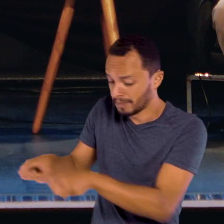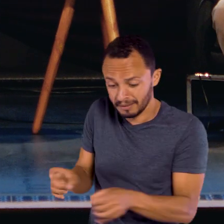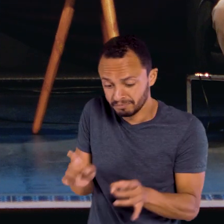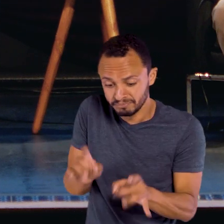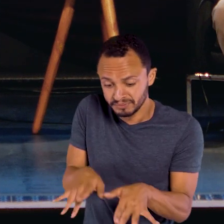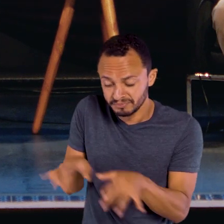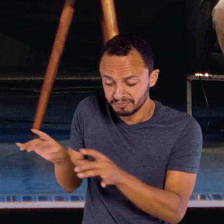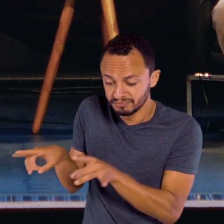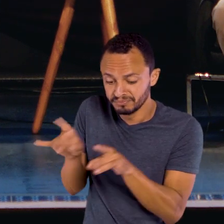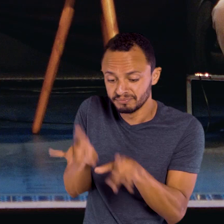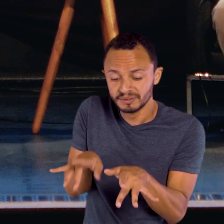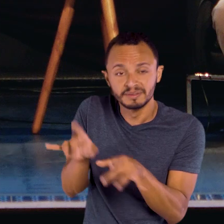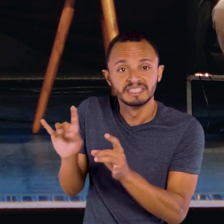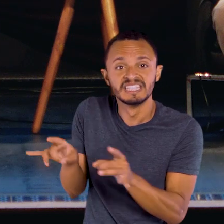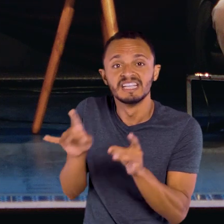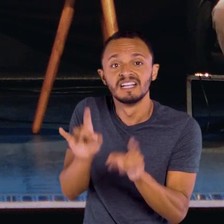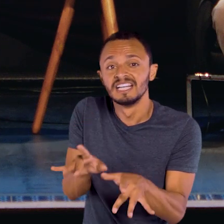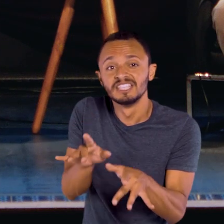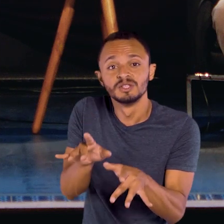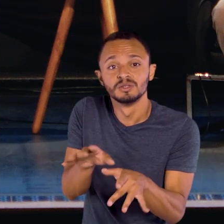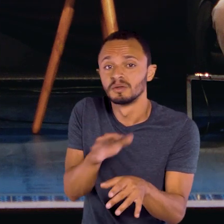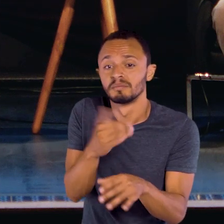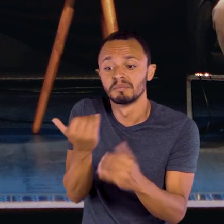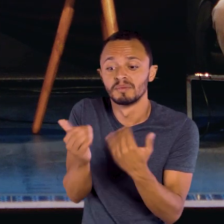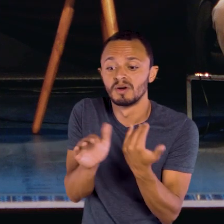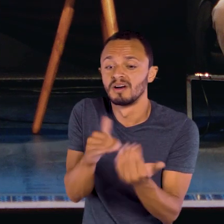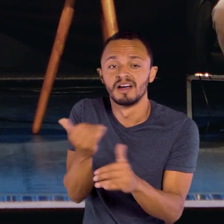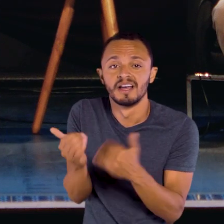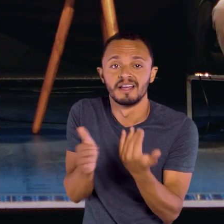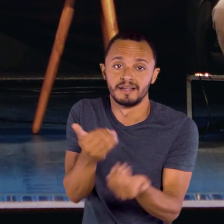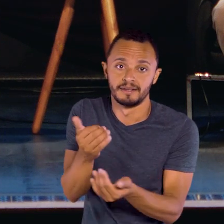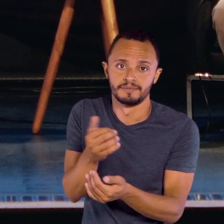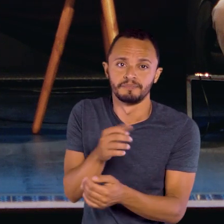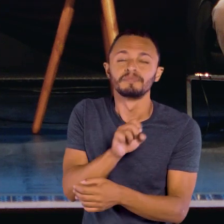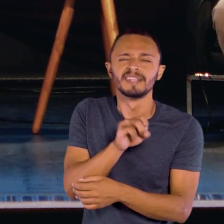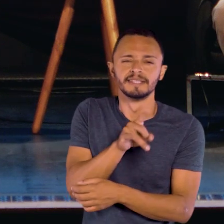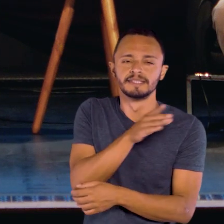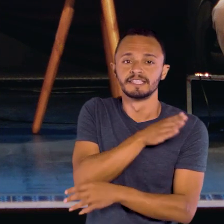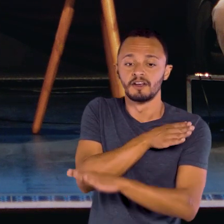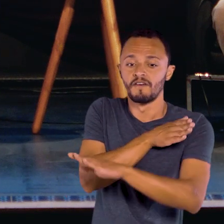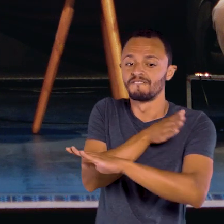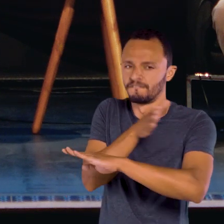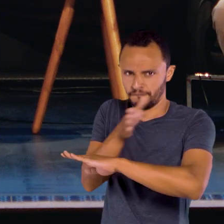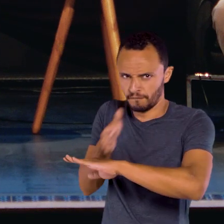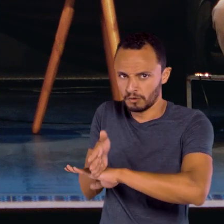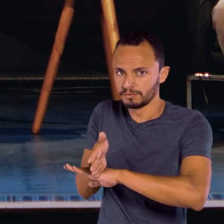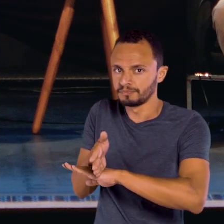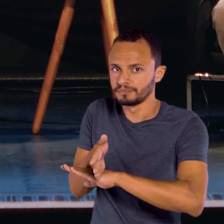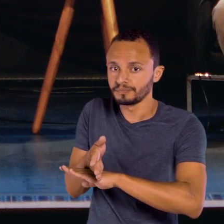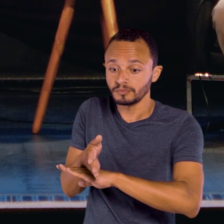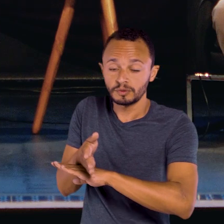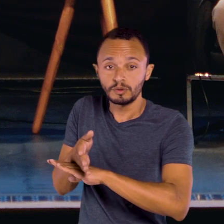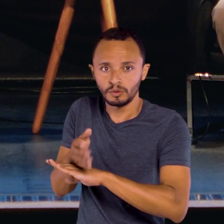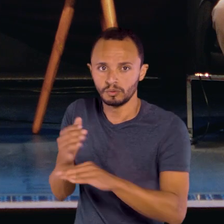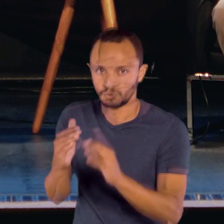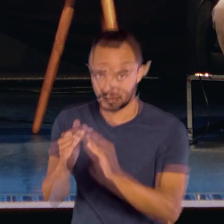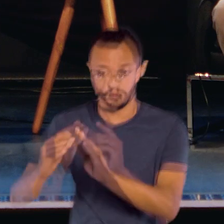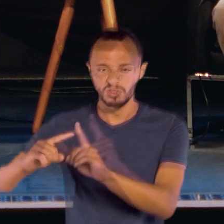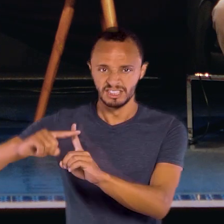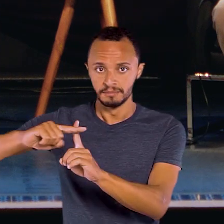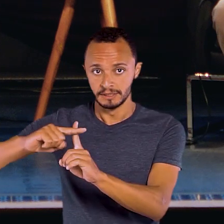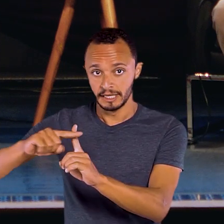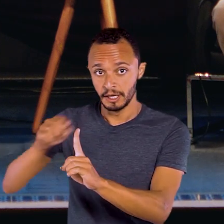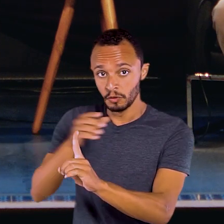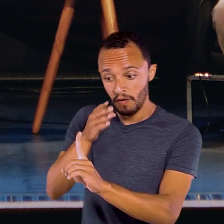objeto, o nada que aquelas pessoas eram, né? Quem vai lá tem uma ossada que os